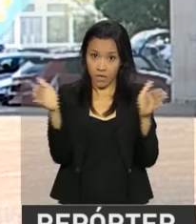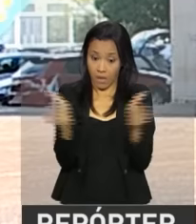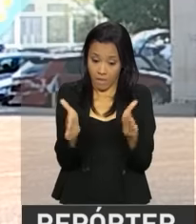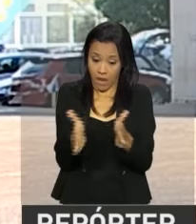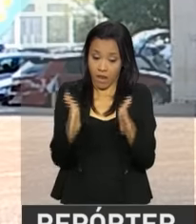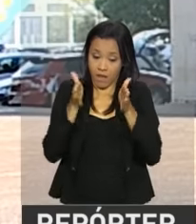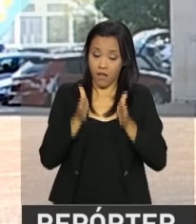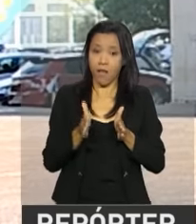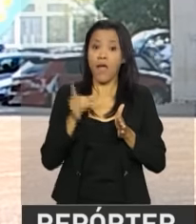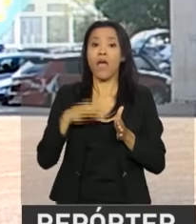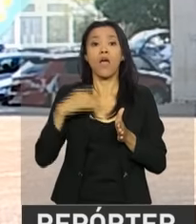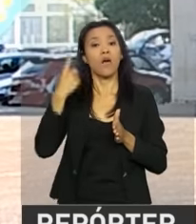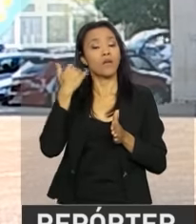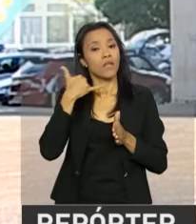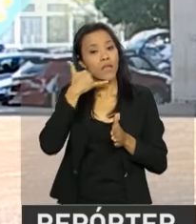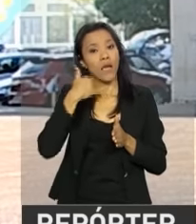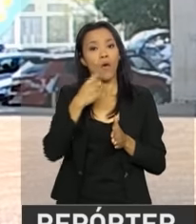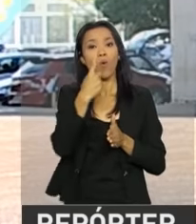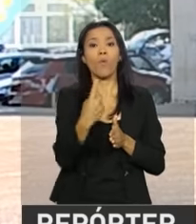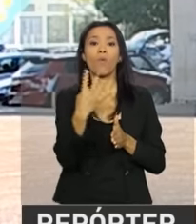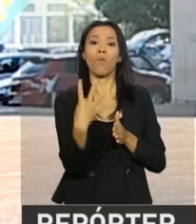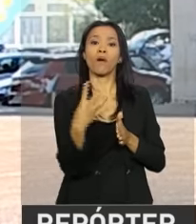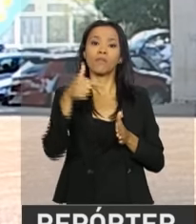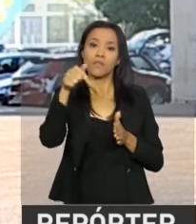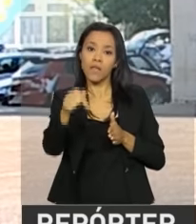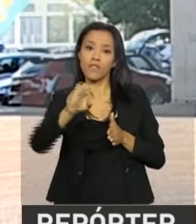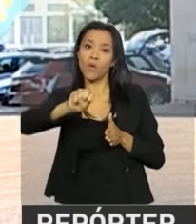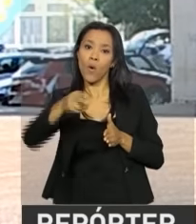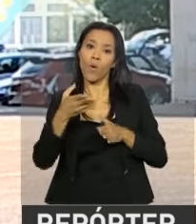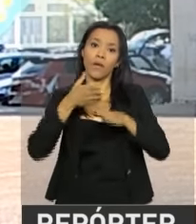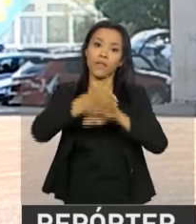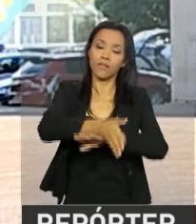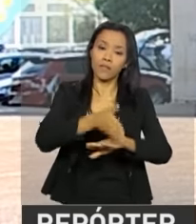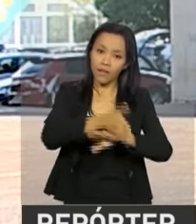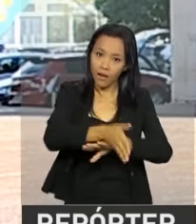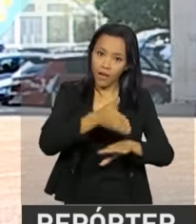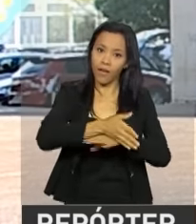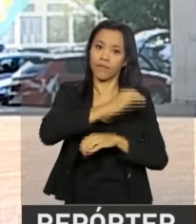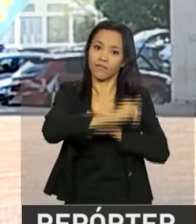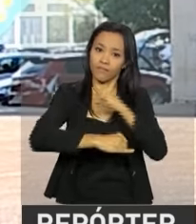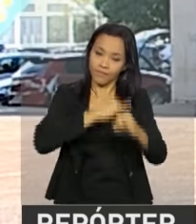no telefone 147 ou acessar a página